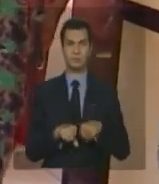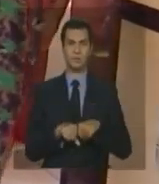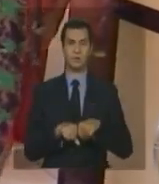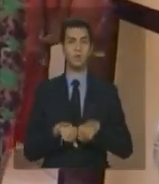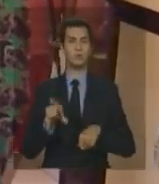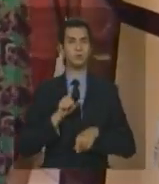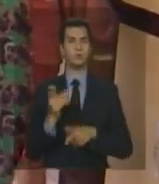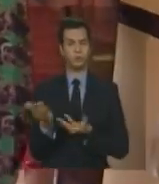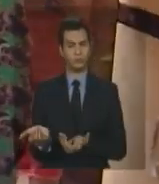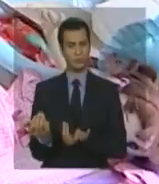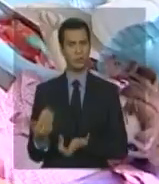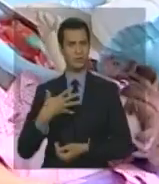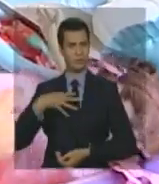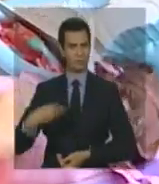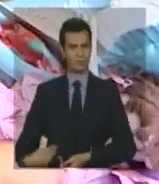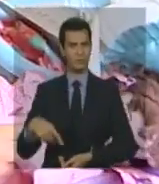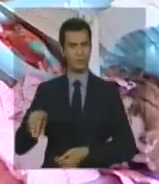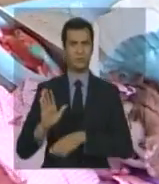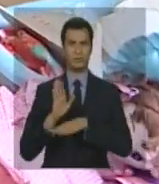é extremamente